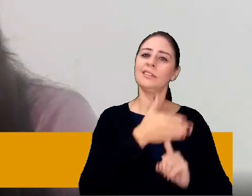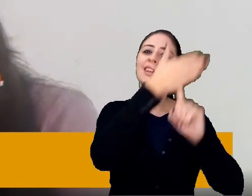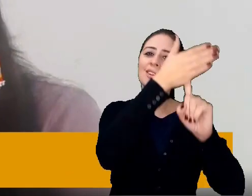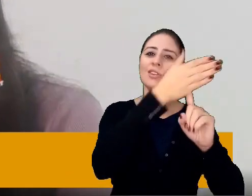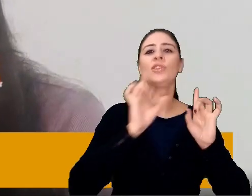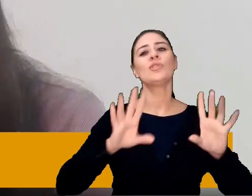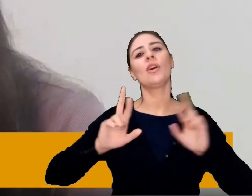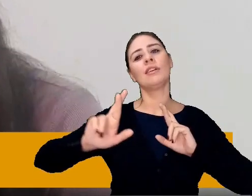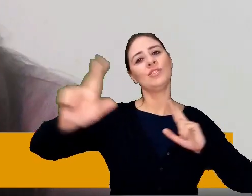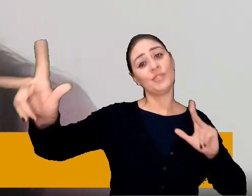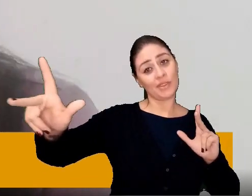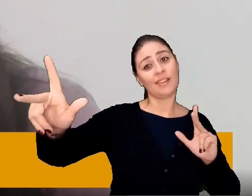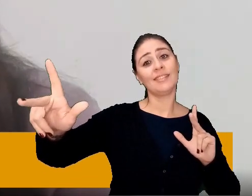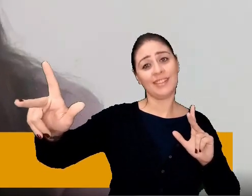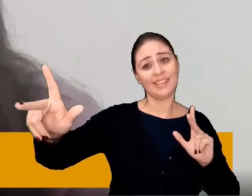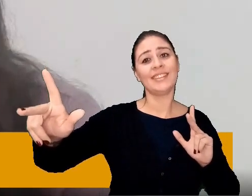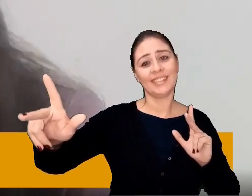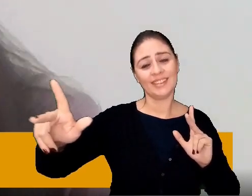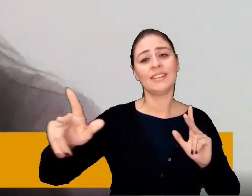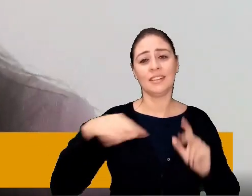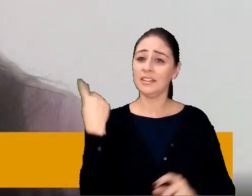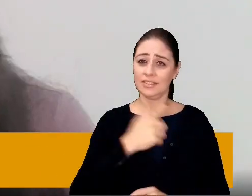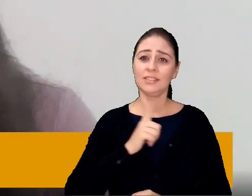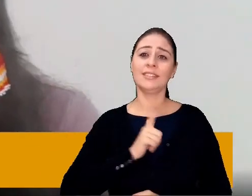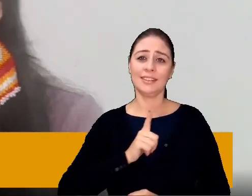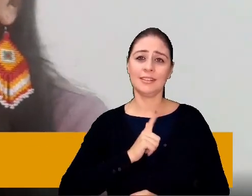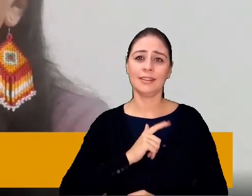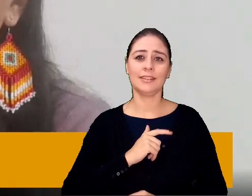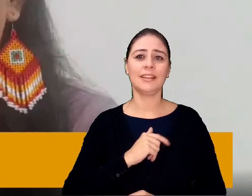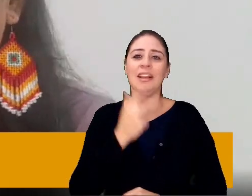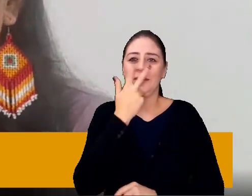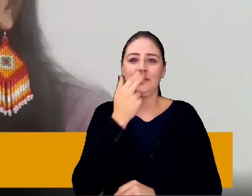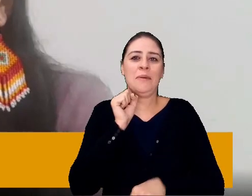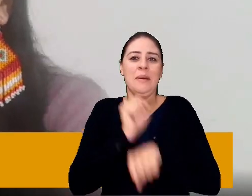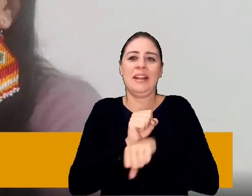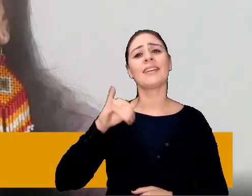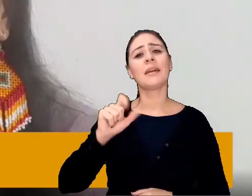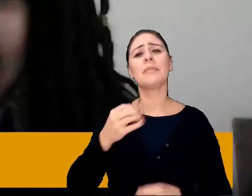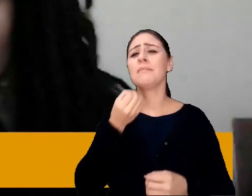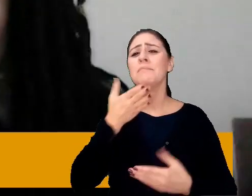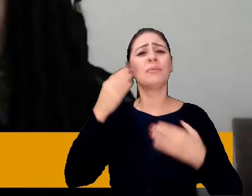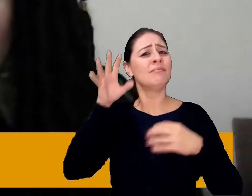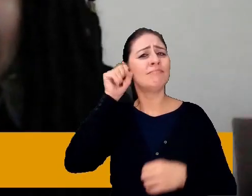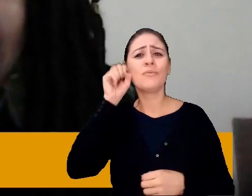tecnologia. Então, a gente tem tecnologia, só são tecnologias diferentes, mas a gente tem.